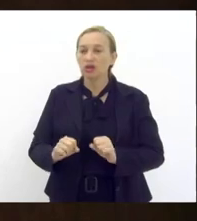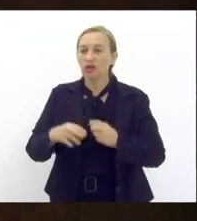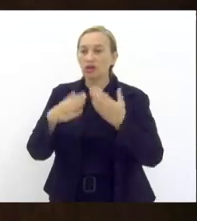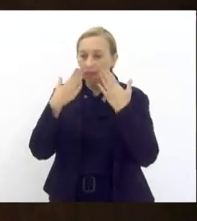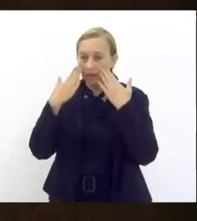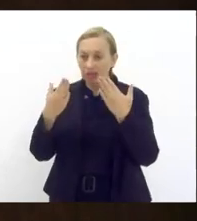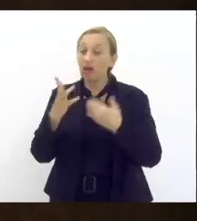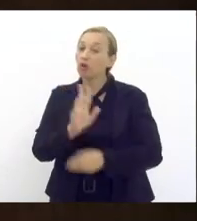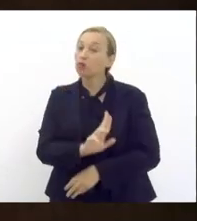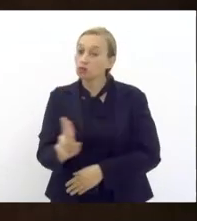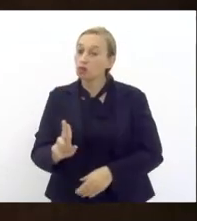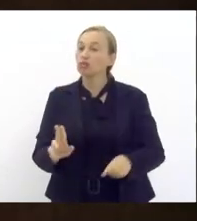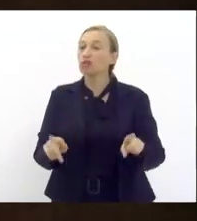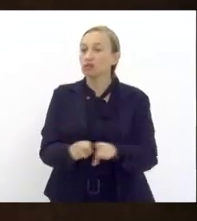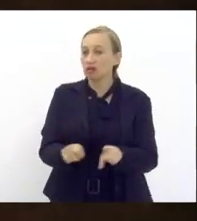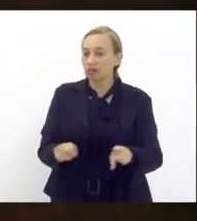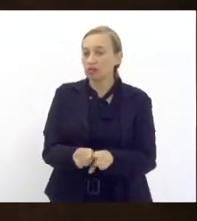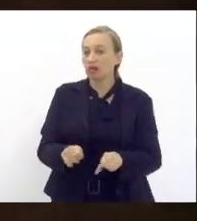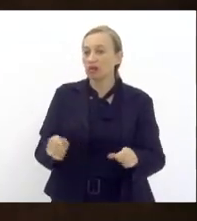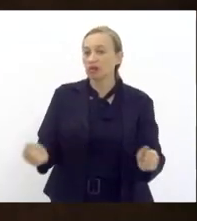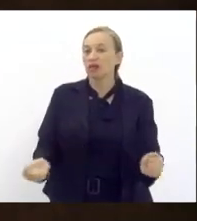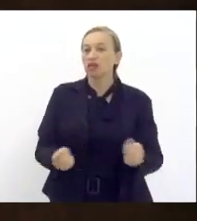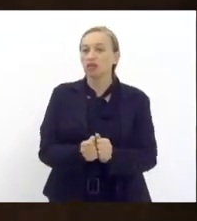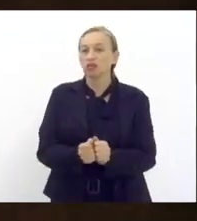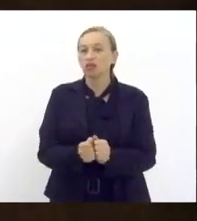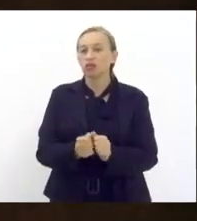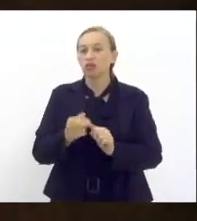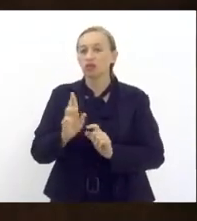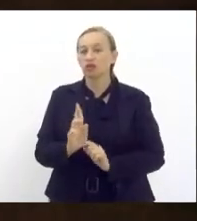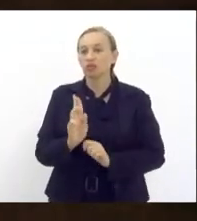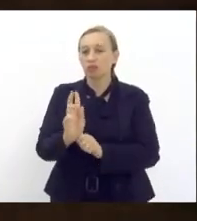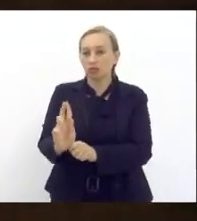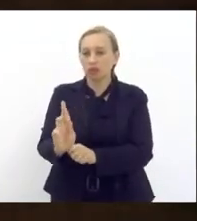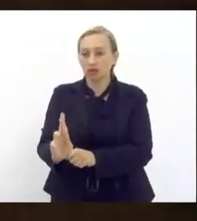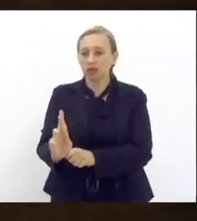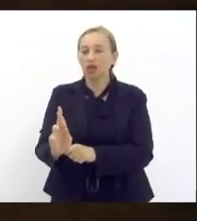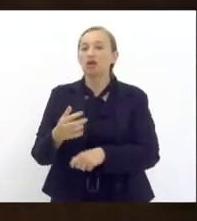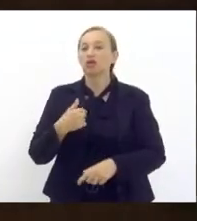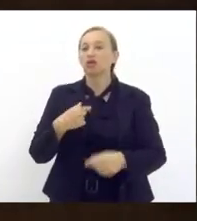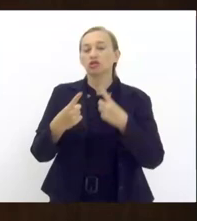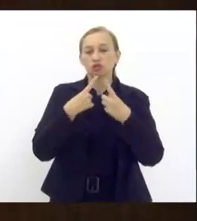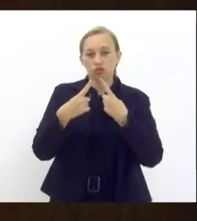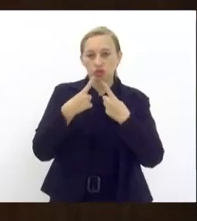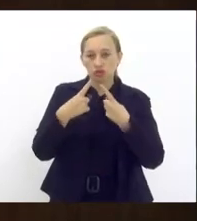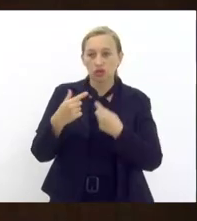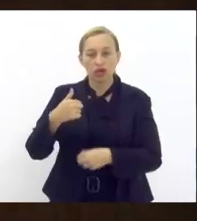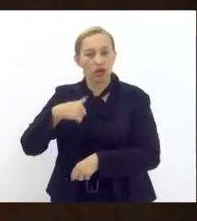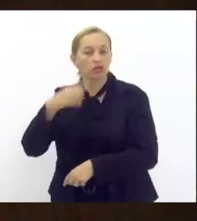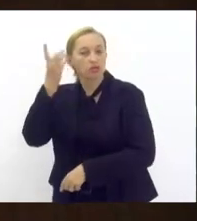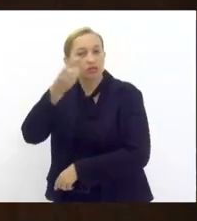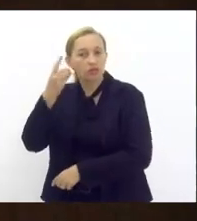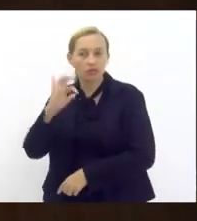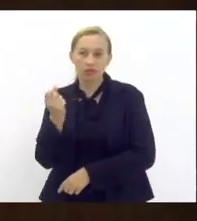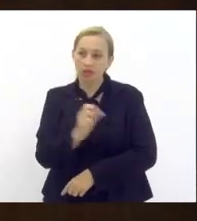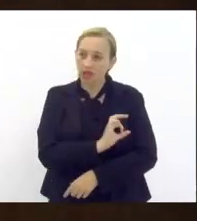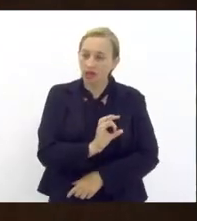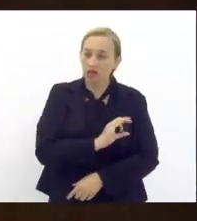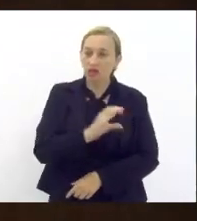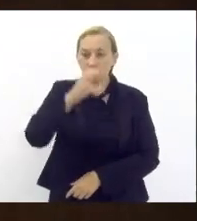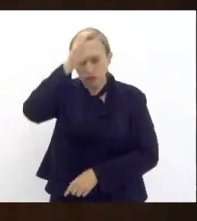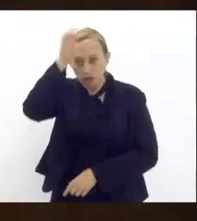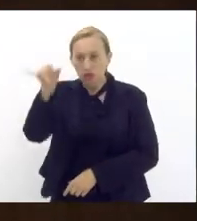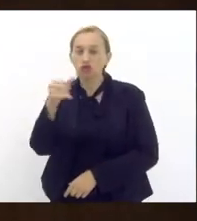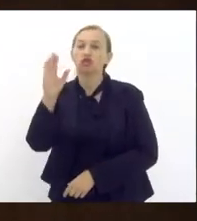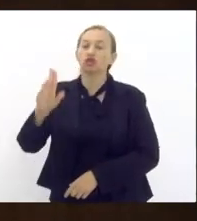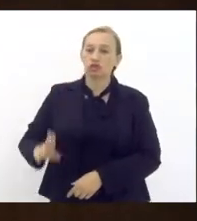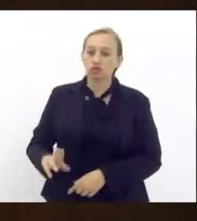seus nomes para compor a procuradoria. Nós discutimos muito, eu deputada Marta Rocha, tia Ju e a Mônica Francisco,